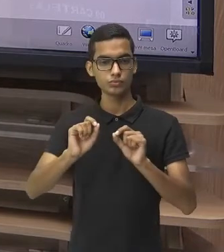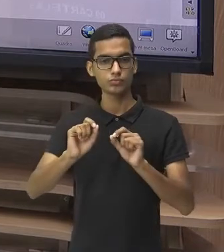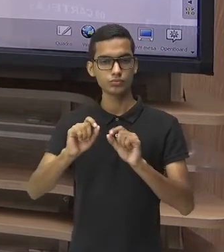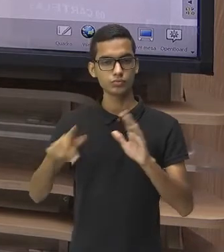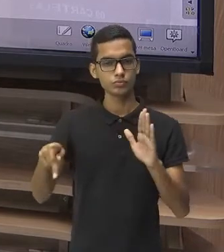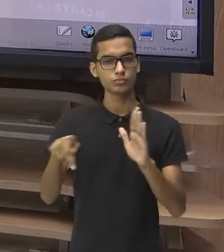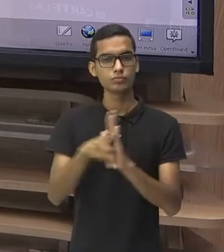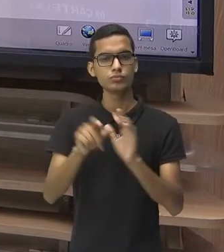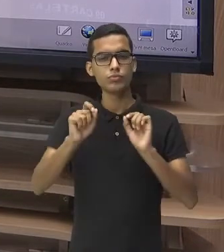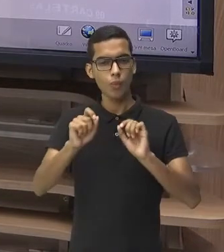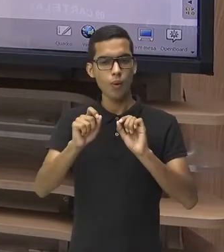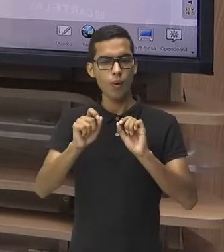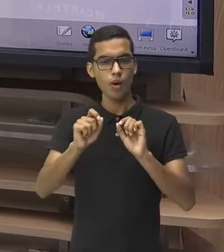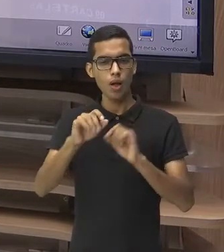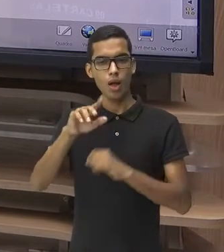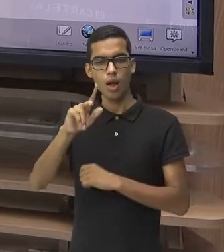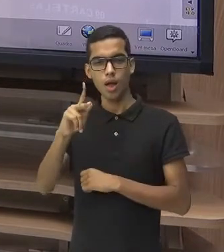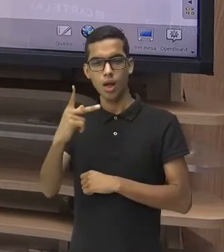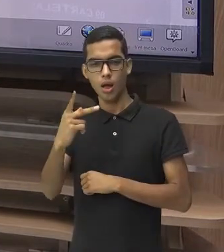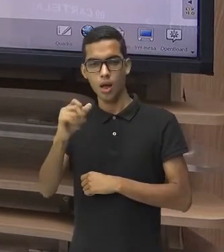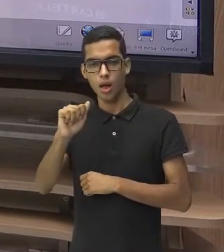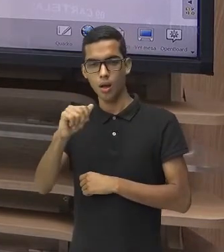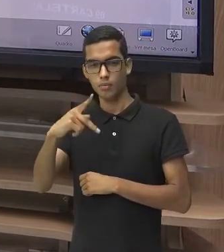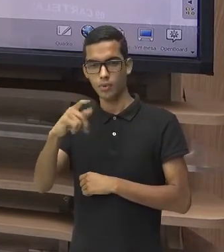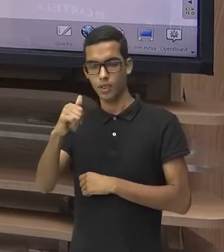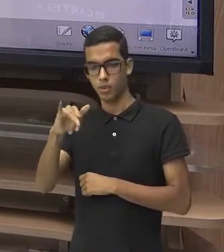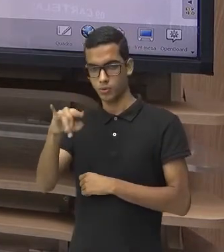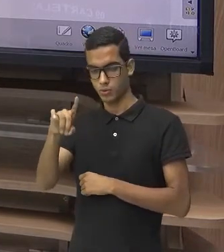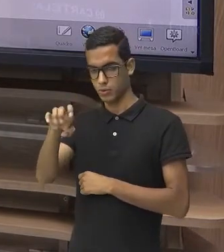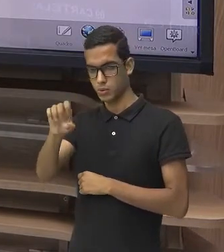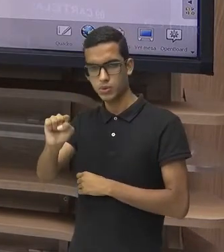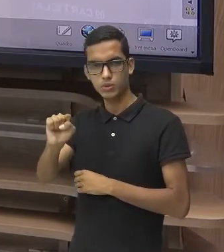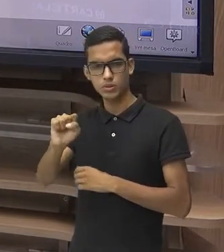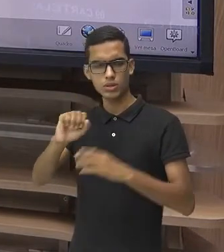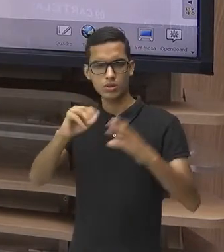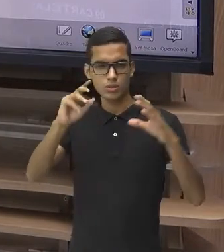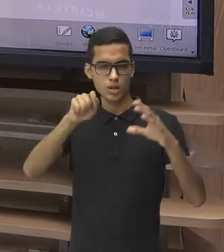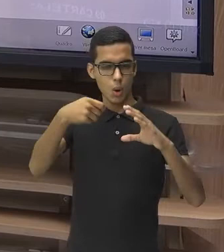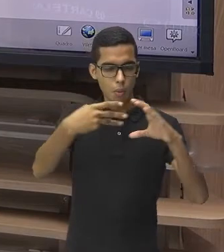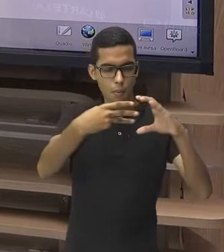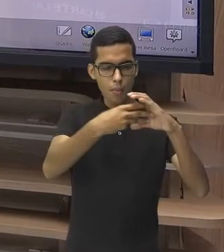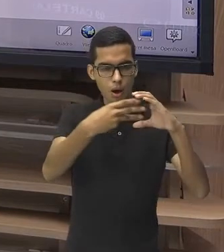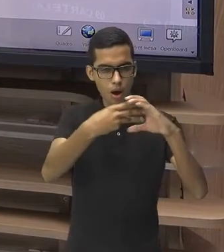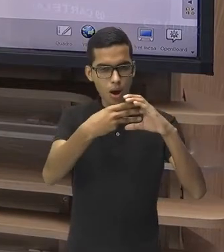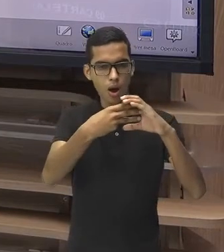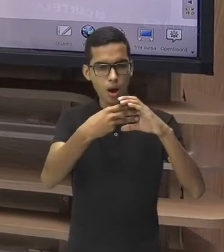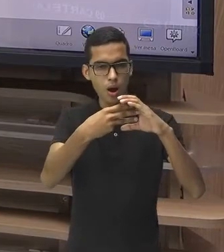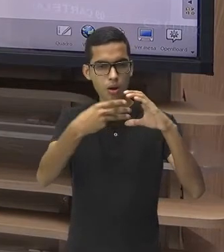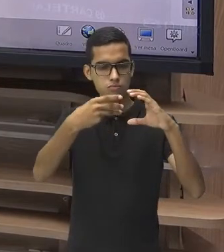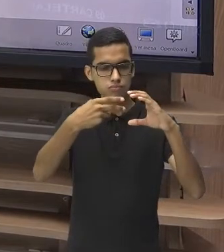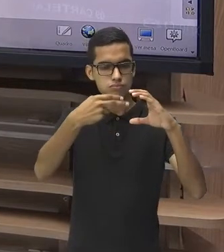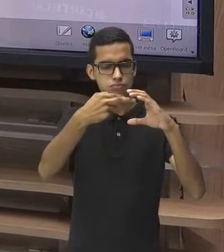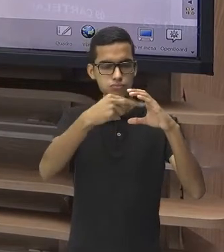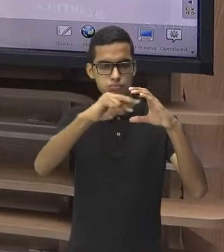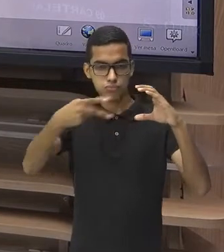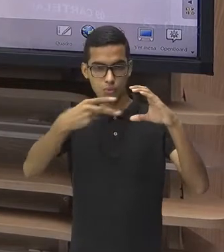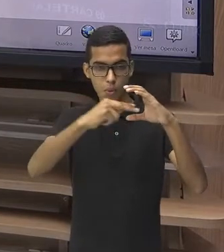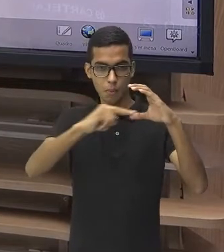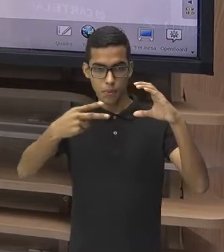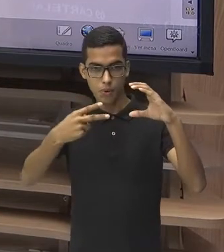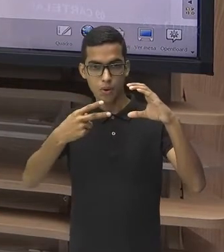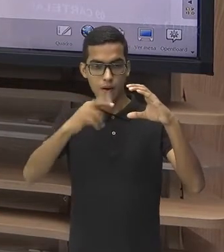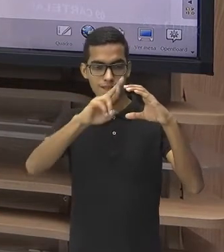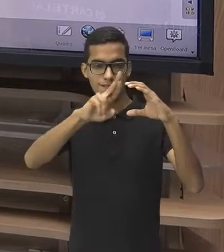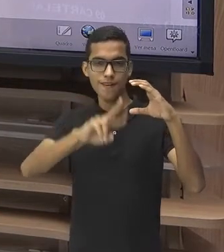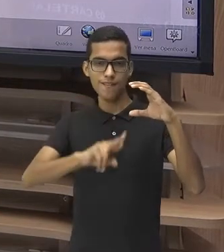haploides. Eles apresentam ali a metade do número de cromossomos, porque eles participam daquela divisão celular chamada de